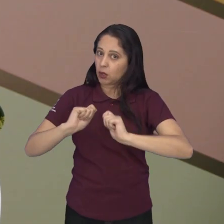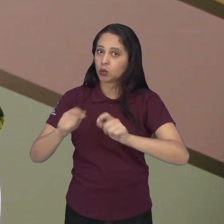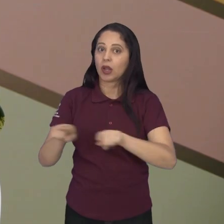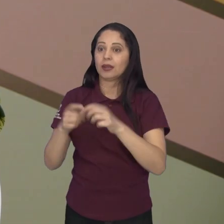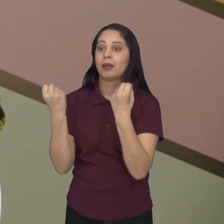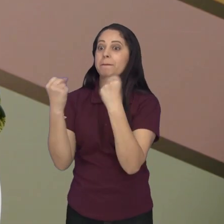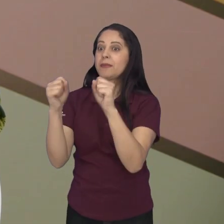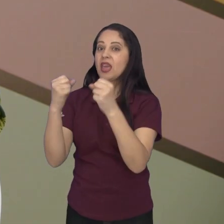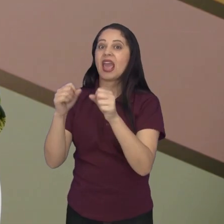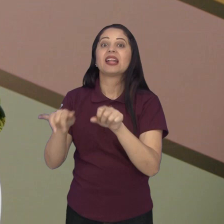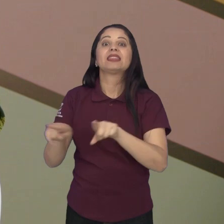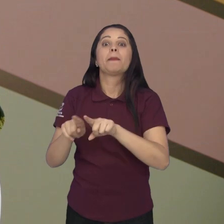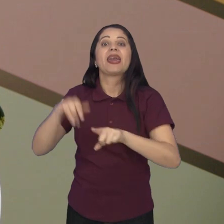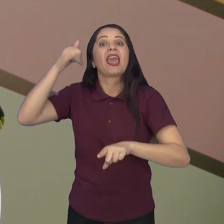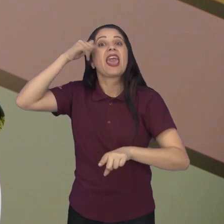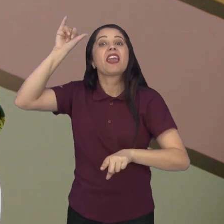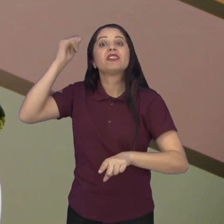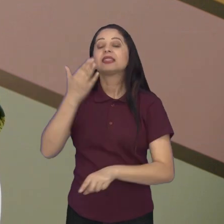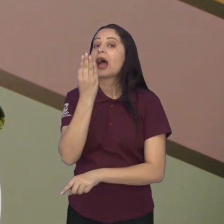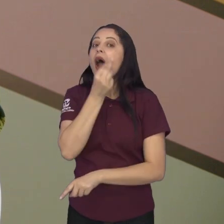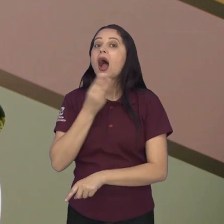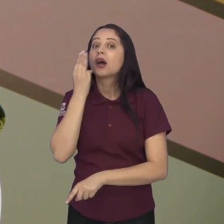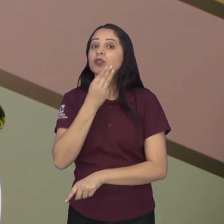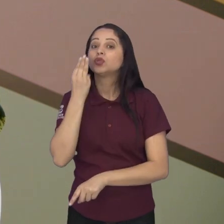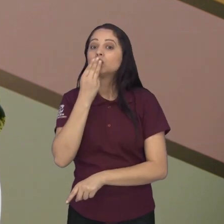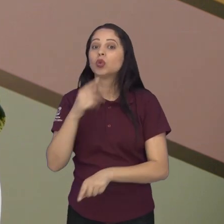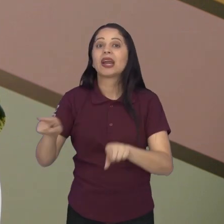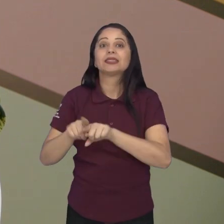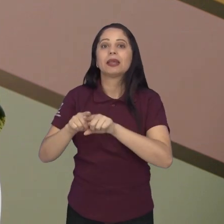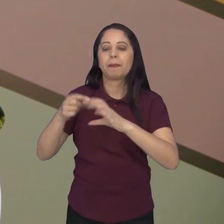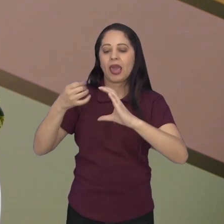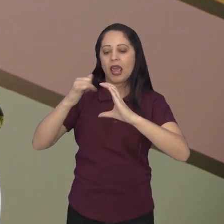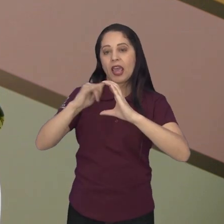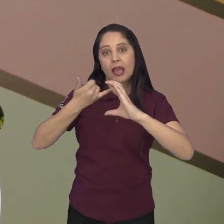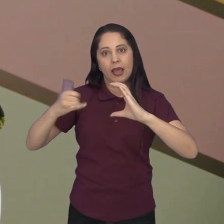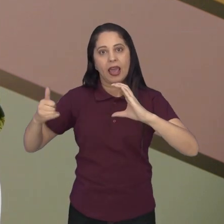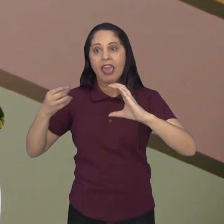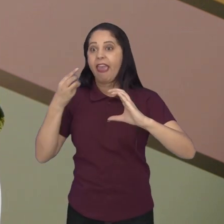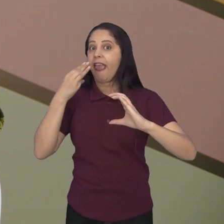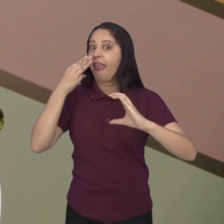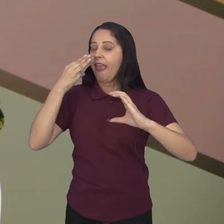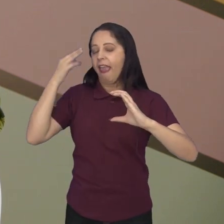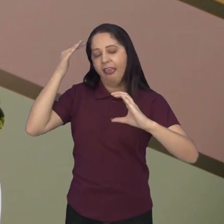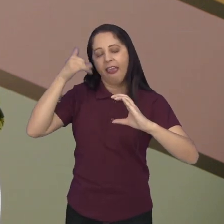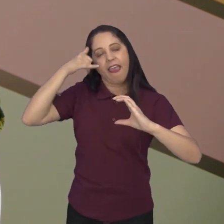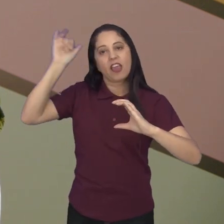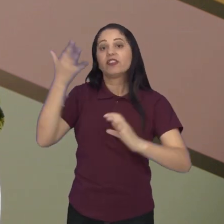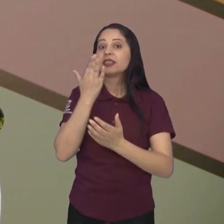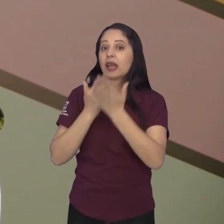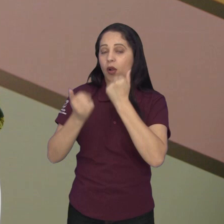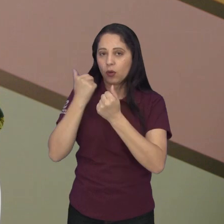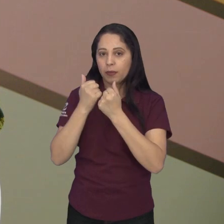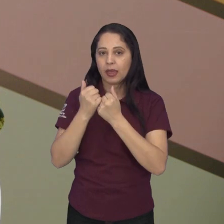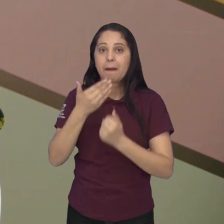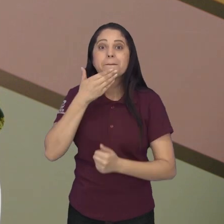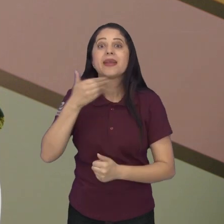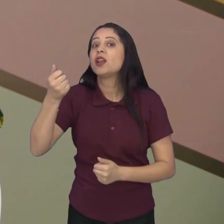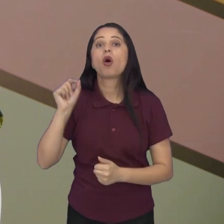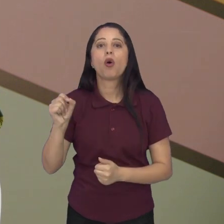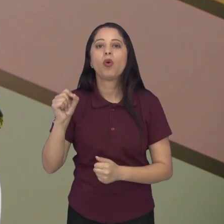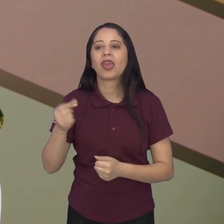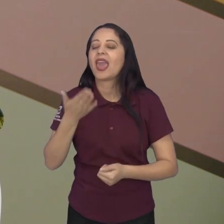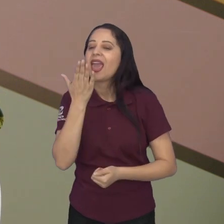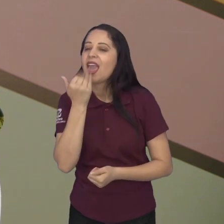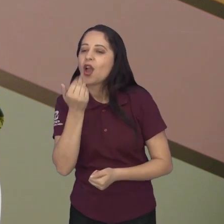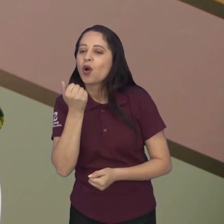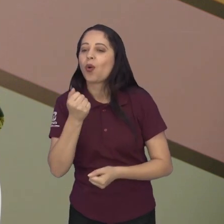alta, fazer atividade física, evitar açúcar, carboidrato em excesso, tudo isso ajuda. A melhor dieta para o fígado que a gente tem hoje é a chamada